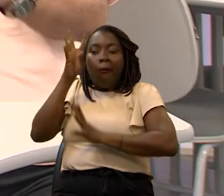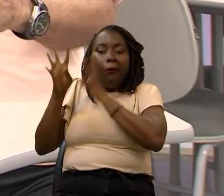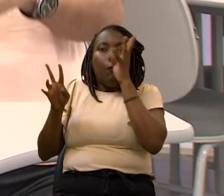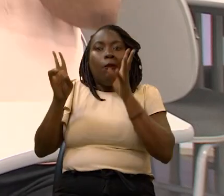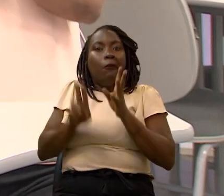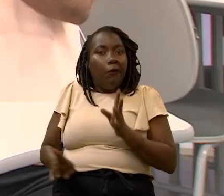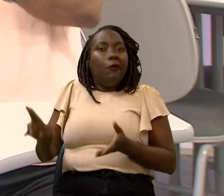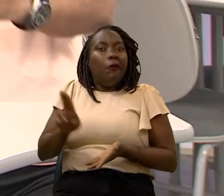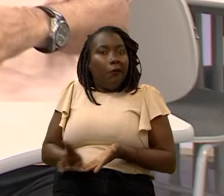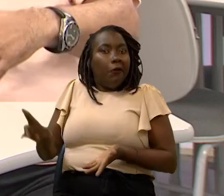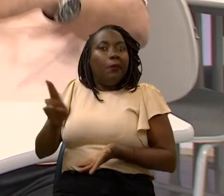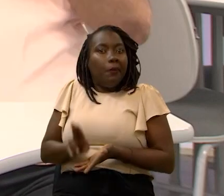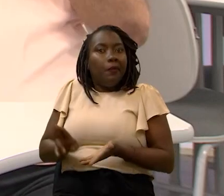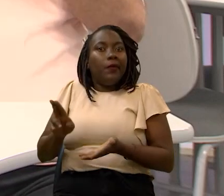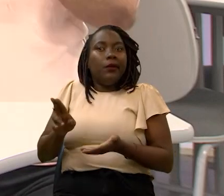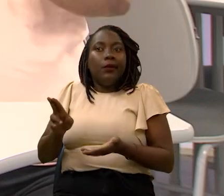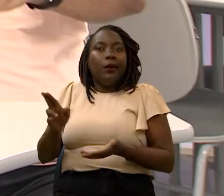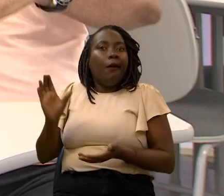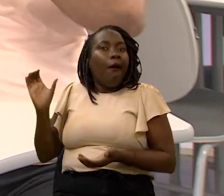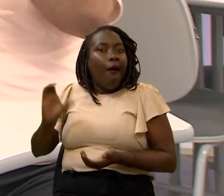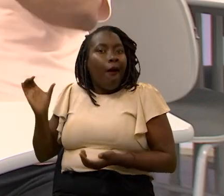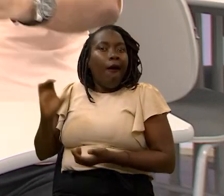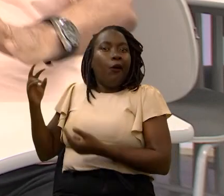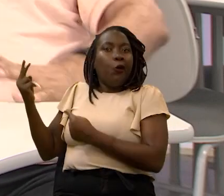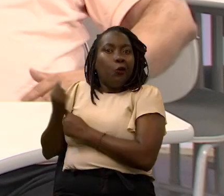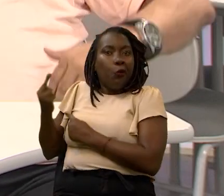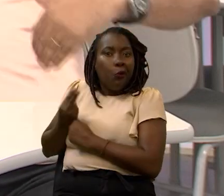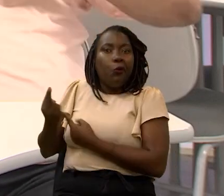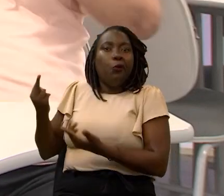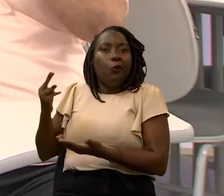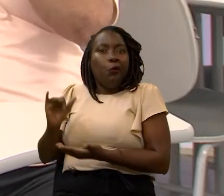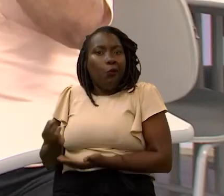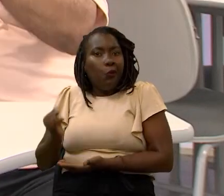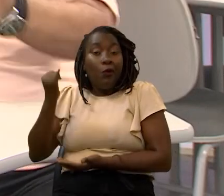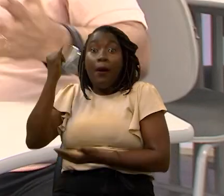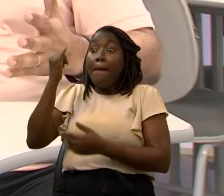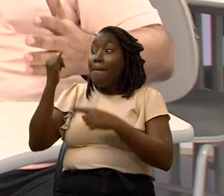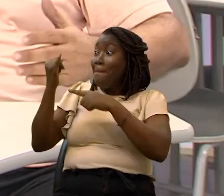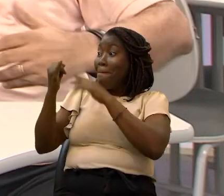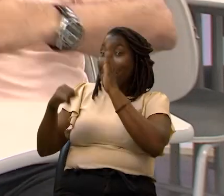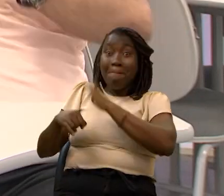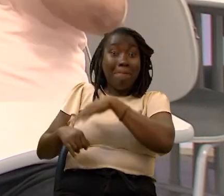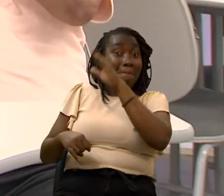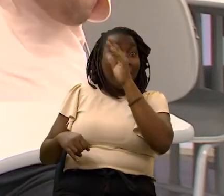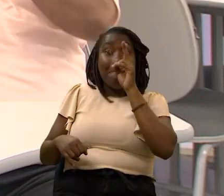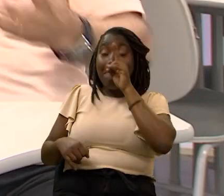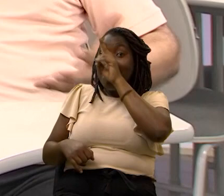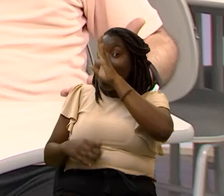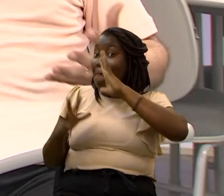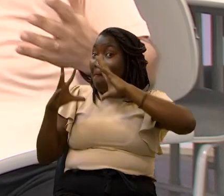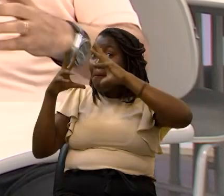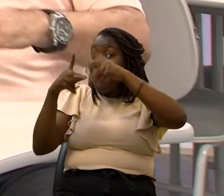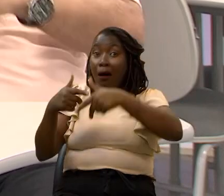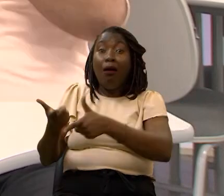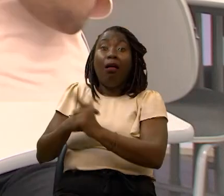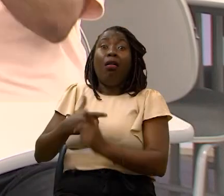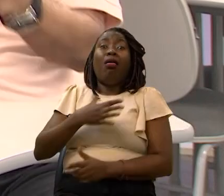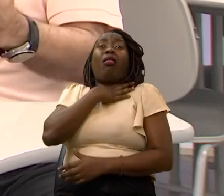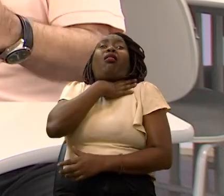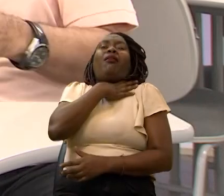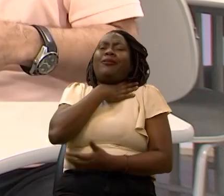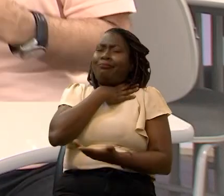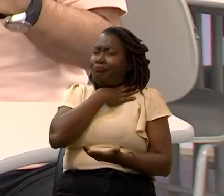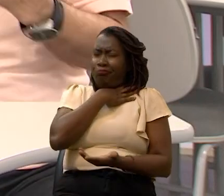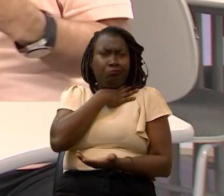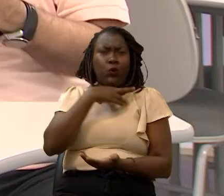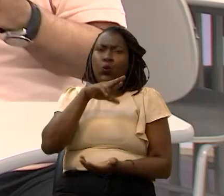pode ficar consumindo com base em crédito, pagando taxa de juros que são as mais altas do mundo, fazendo